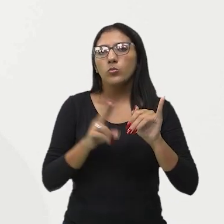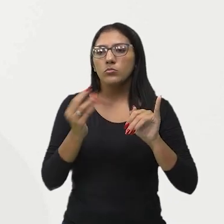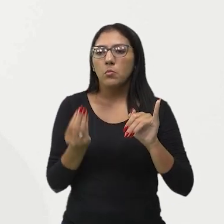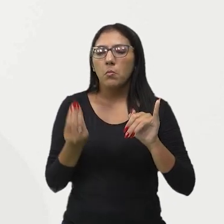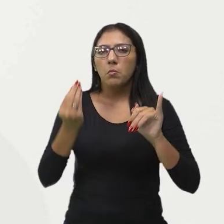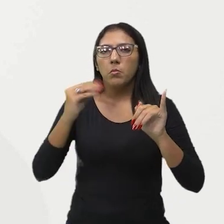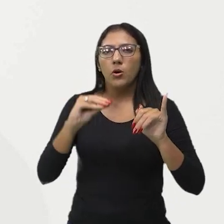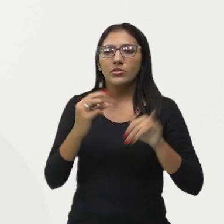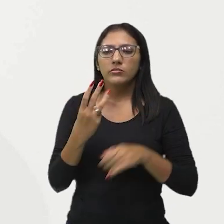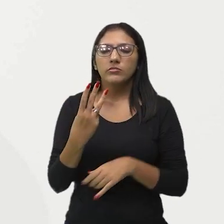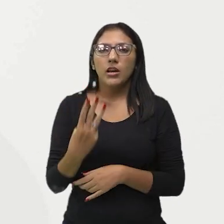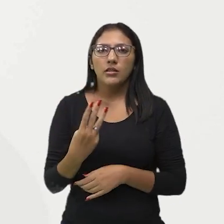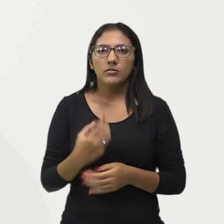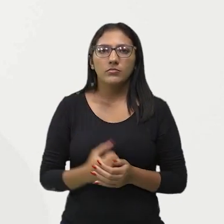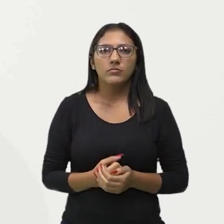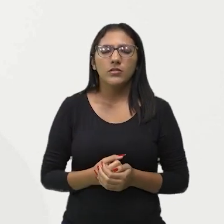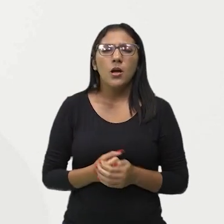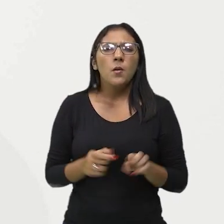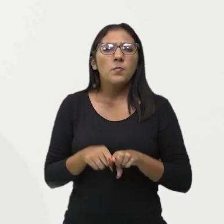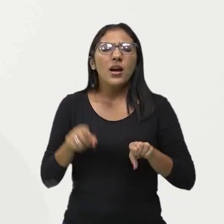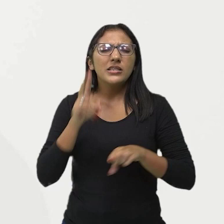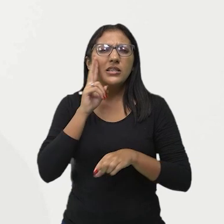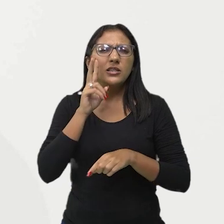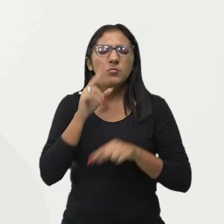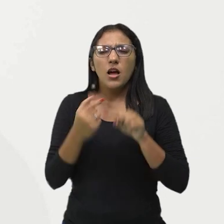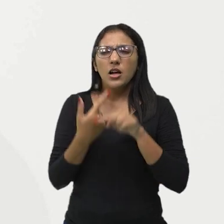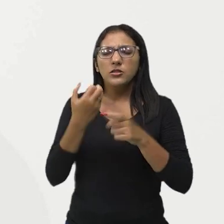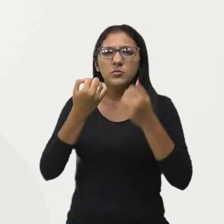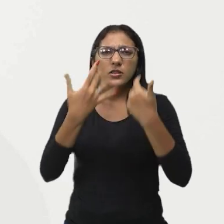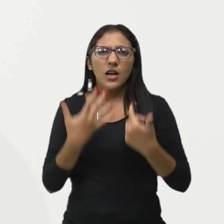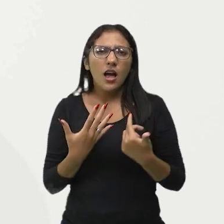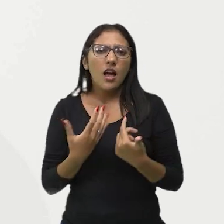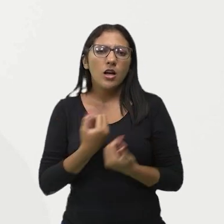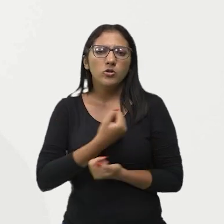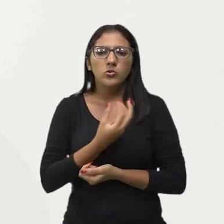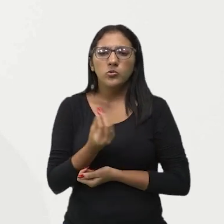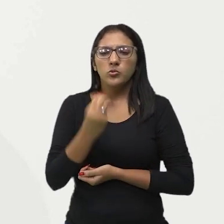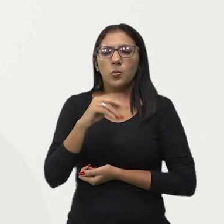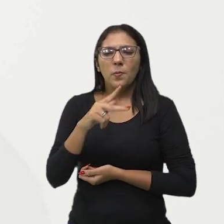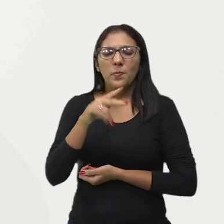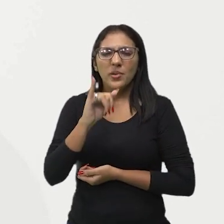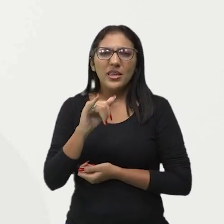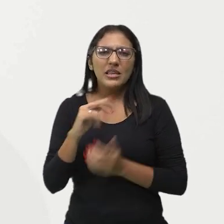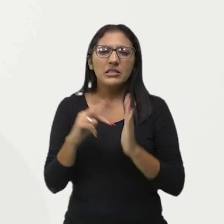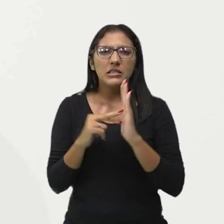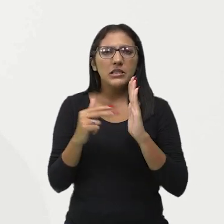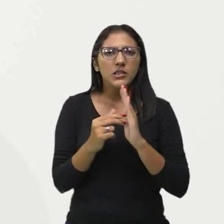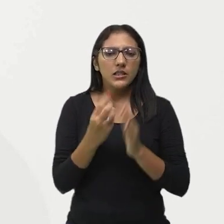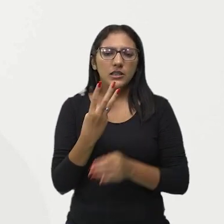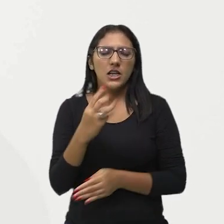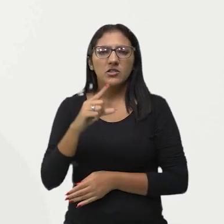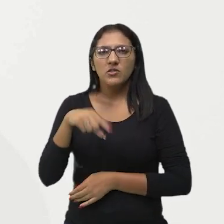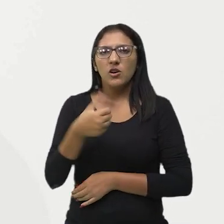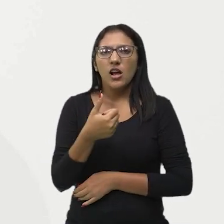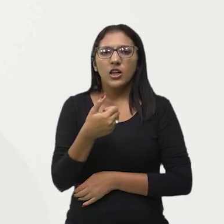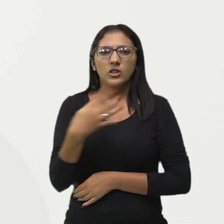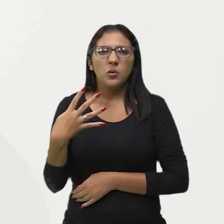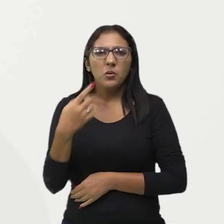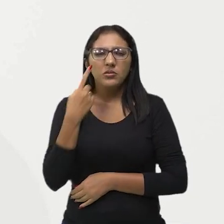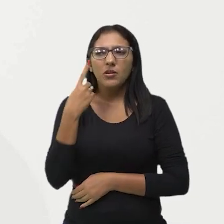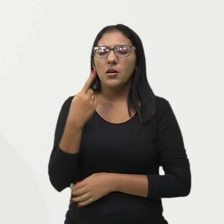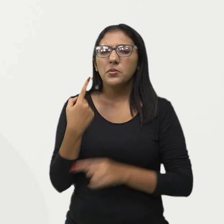equivale a aproximadamente 3,14. E por que nós não estamos usando π igual a